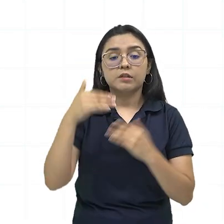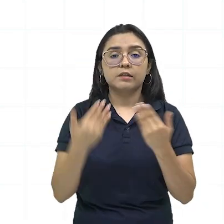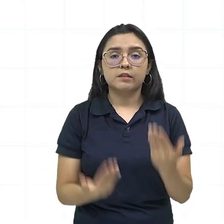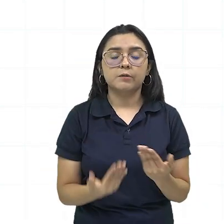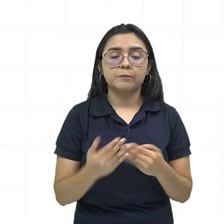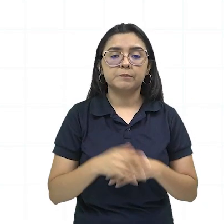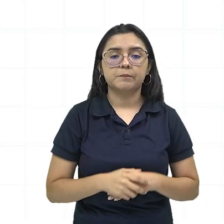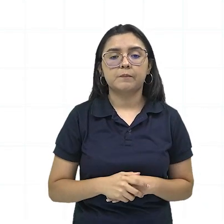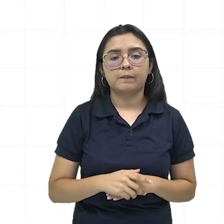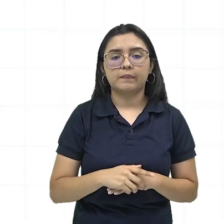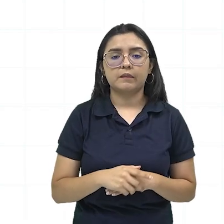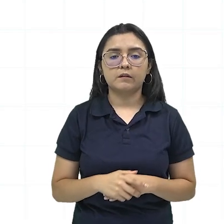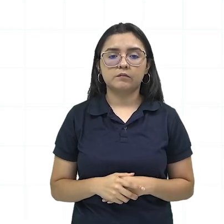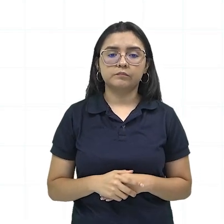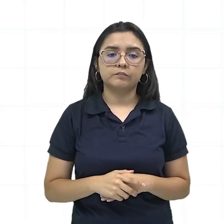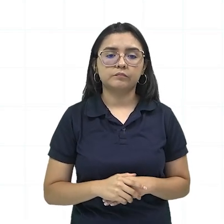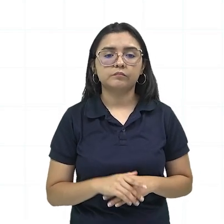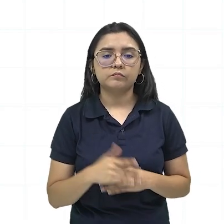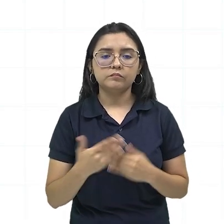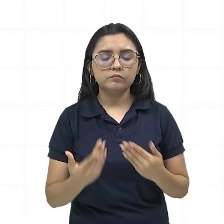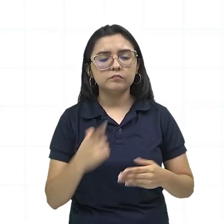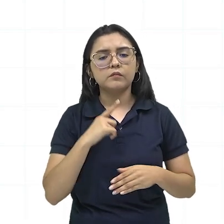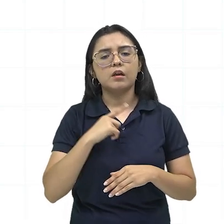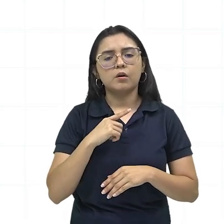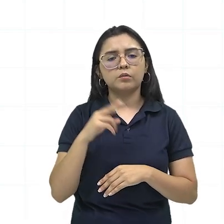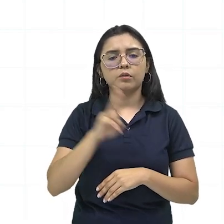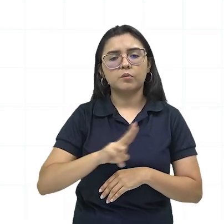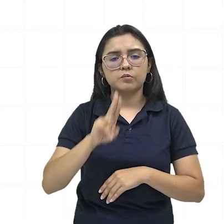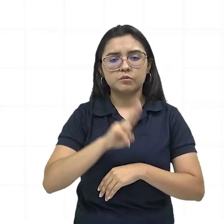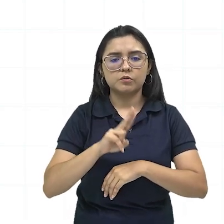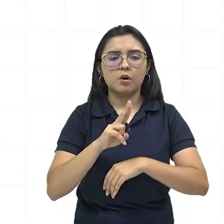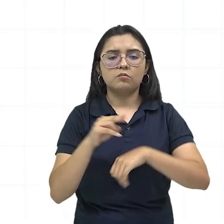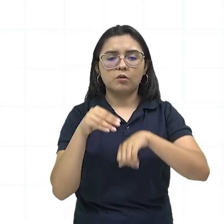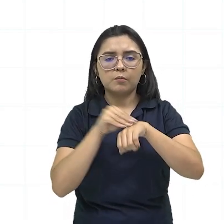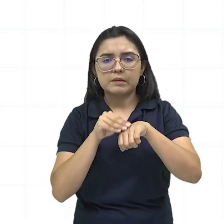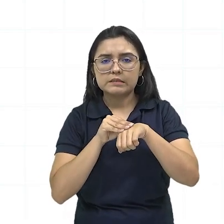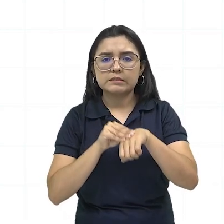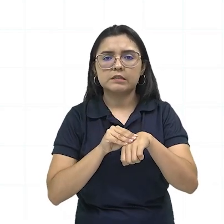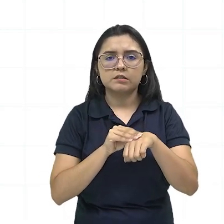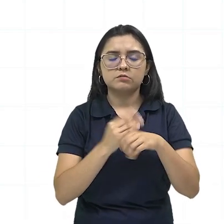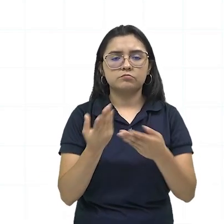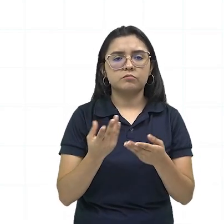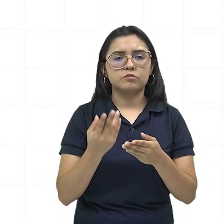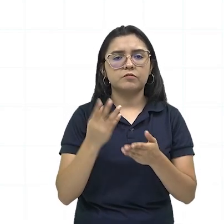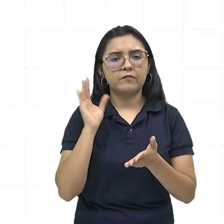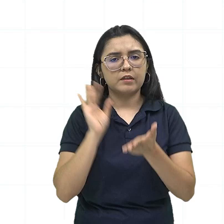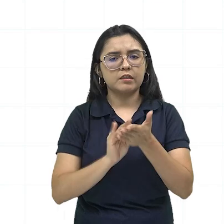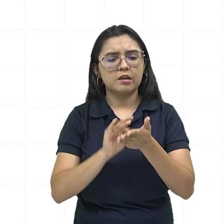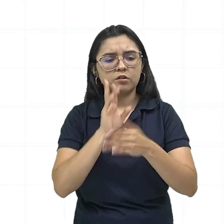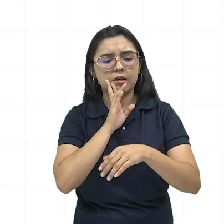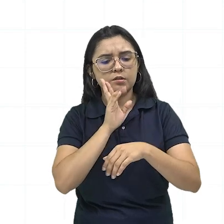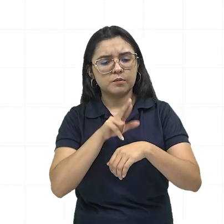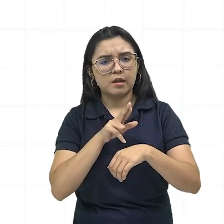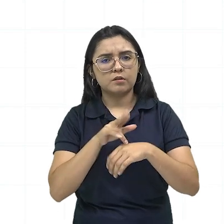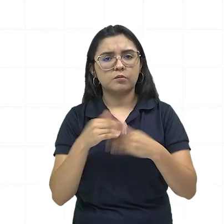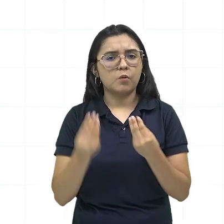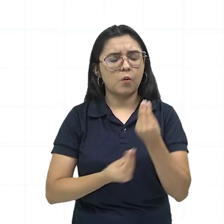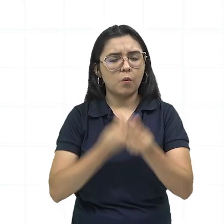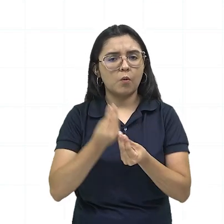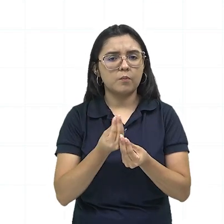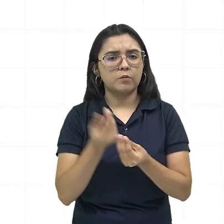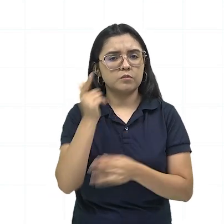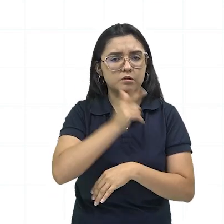assim, porque isso aqui, quando eu passei, realmente fez... Ele não quer saber por que ele deu o resultadozinho. Tá, como é que isso daí deu